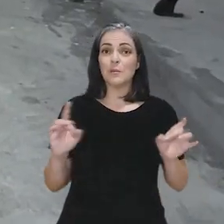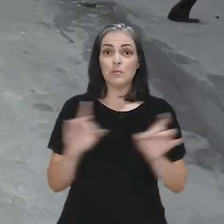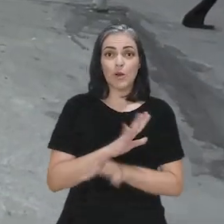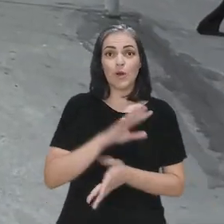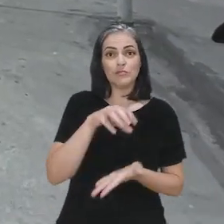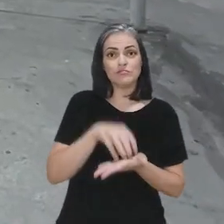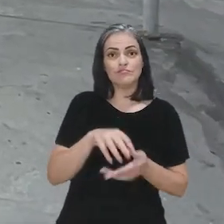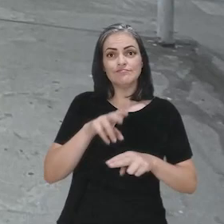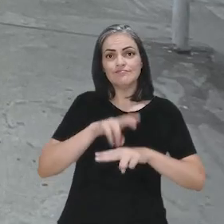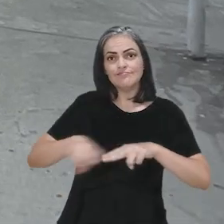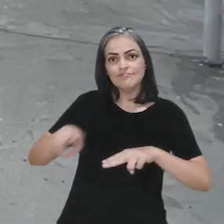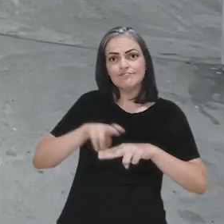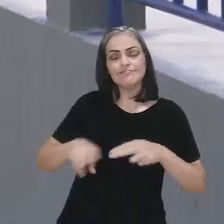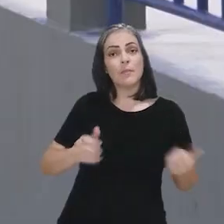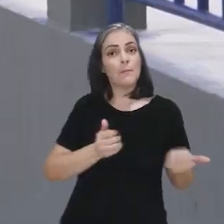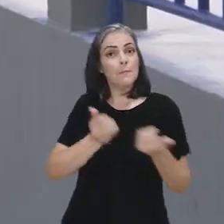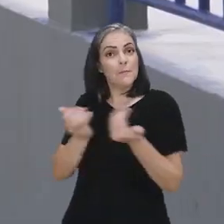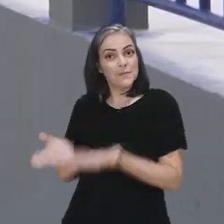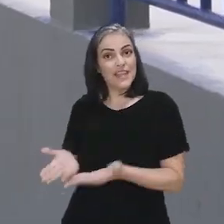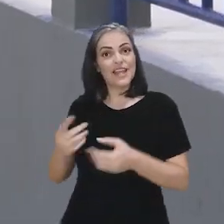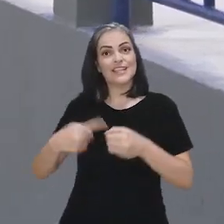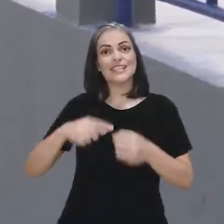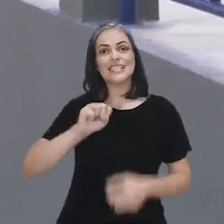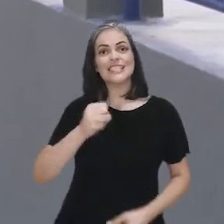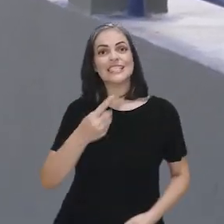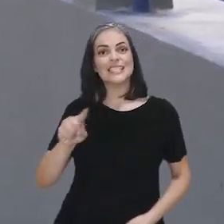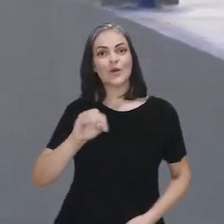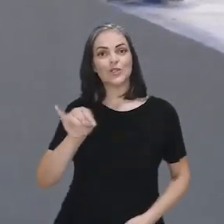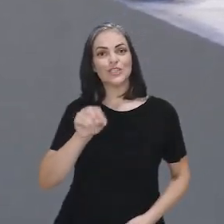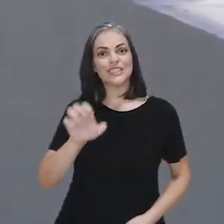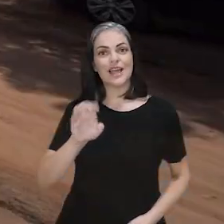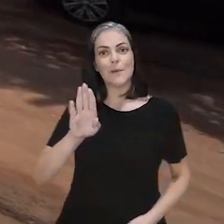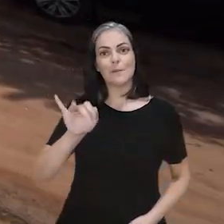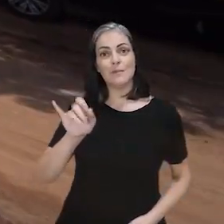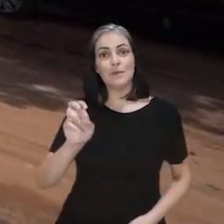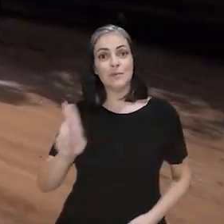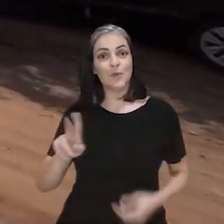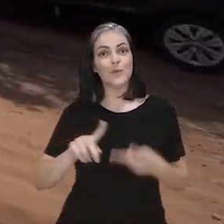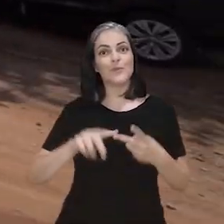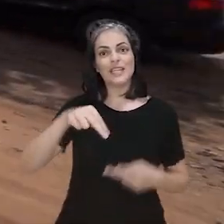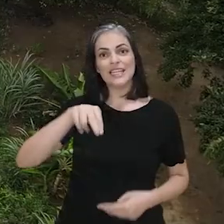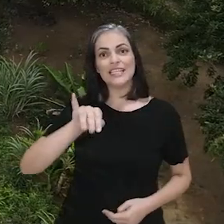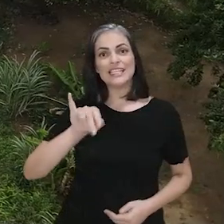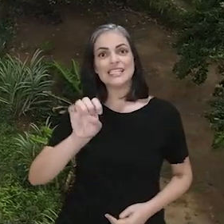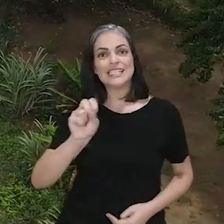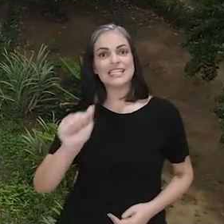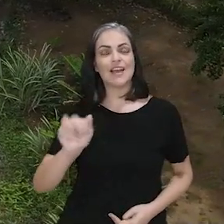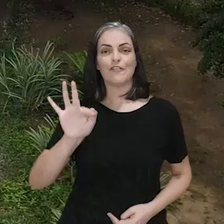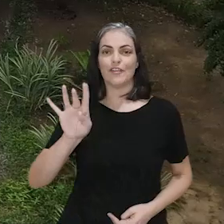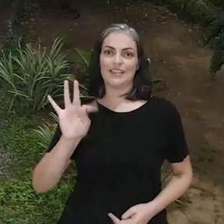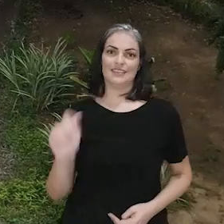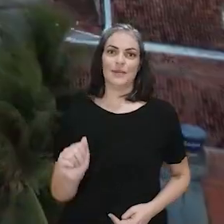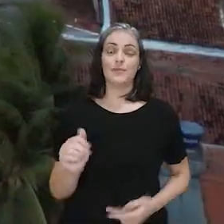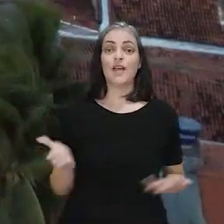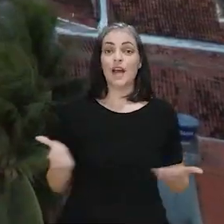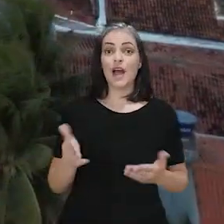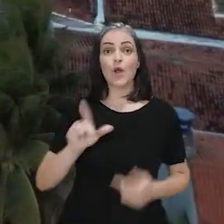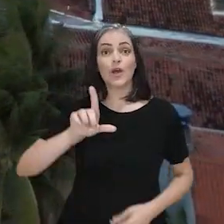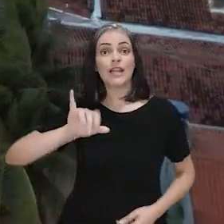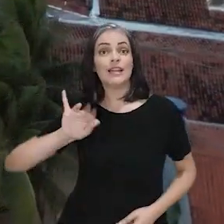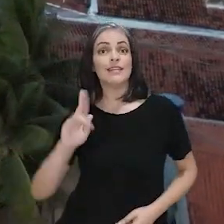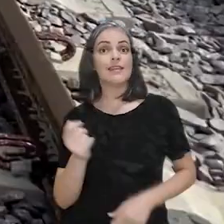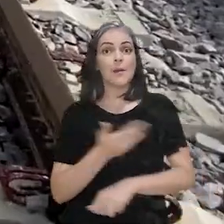Entregamos estações da Companhia Brasileira de Trens Urbanos em São José do Mipibu e em Nizia Floresta. Expectativa é que a linha branca